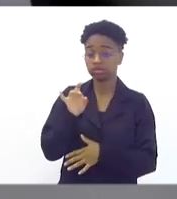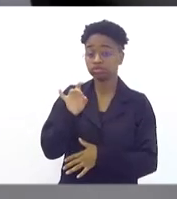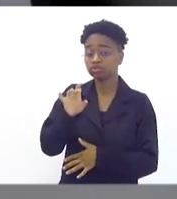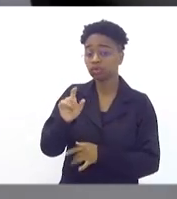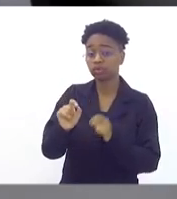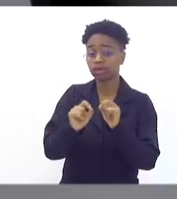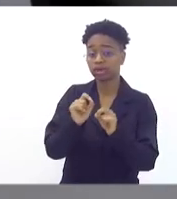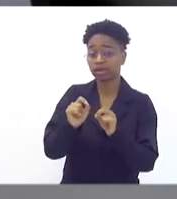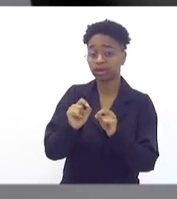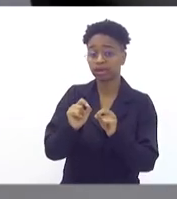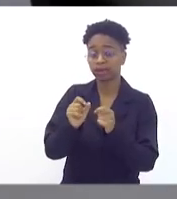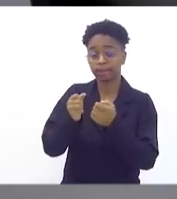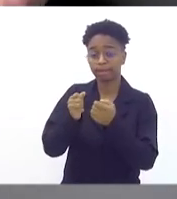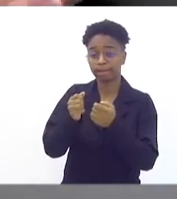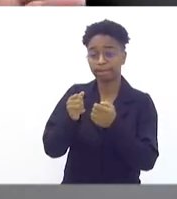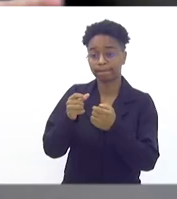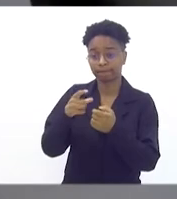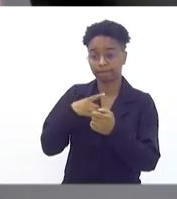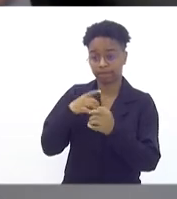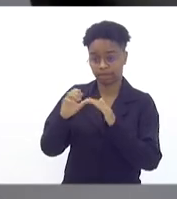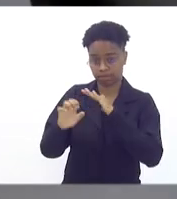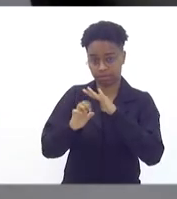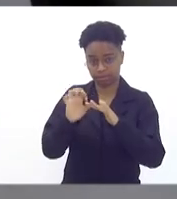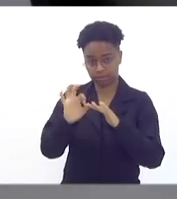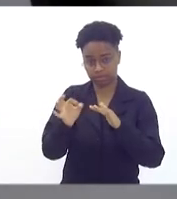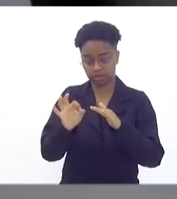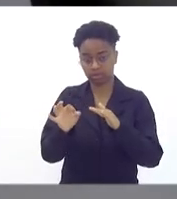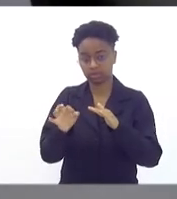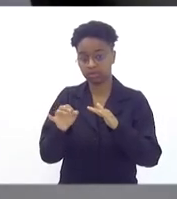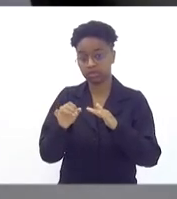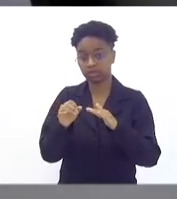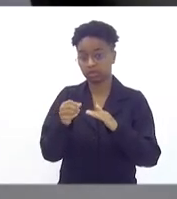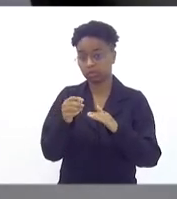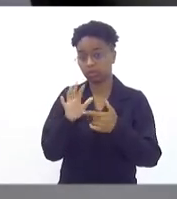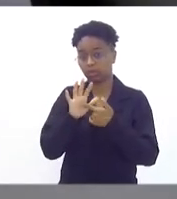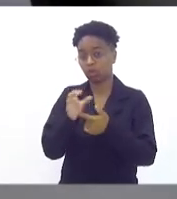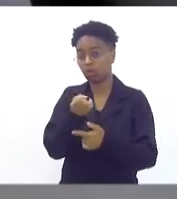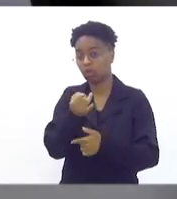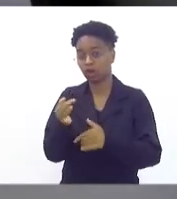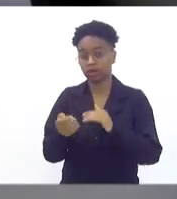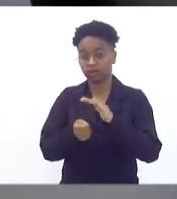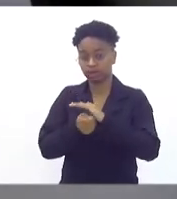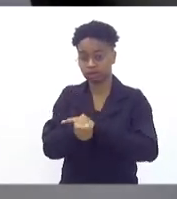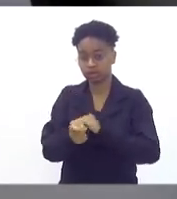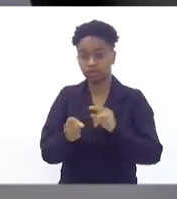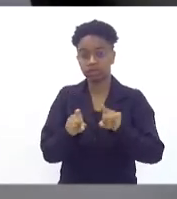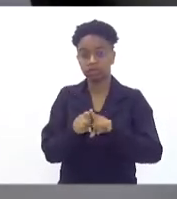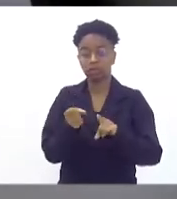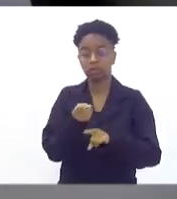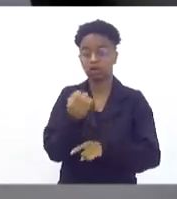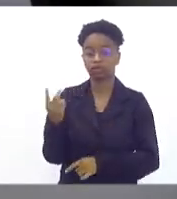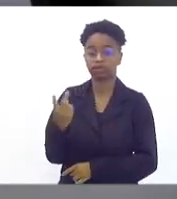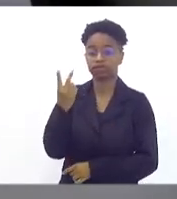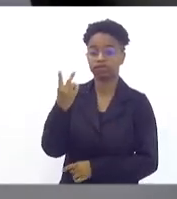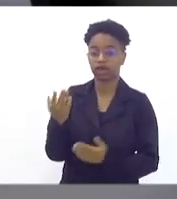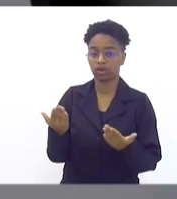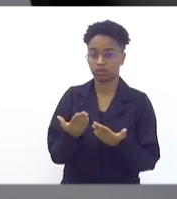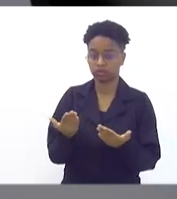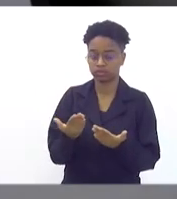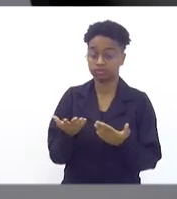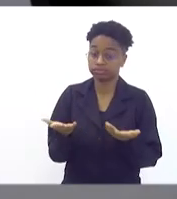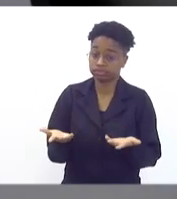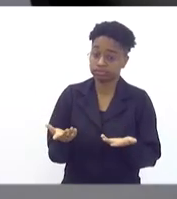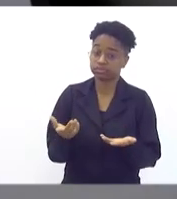a empresa não é latante lembra Presidente quanto a empresa investiu né E quanto hoje ela vale certo então